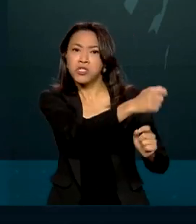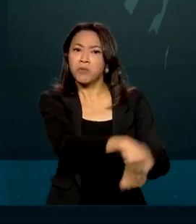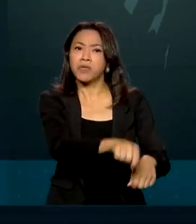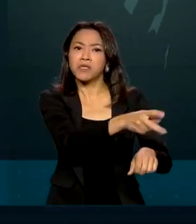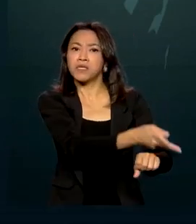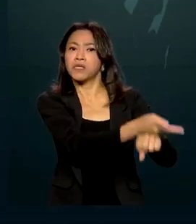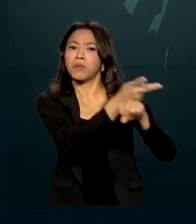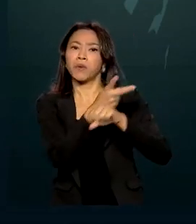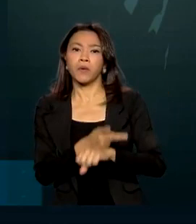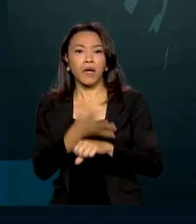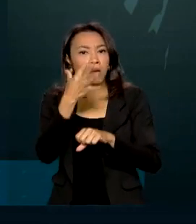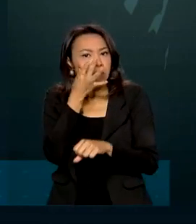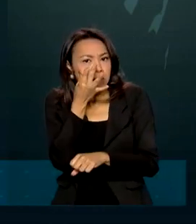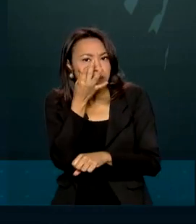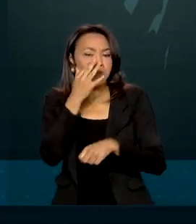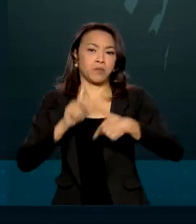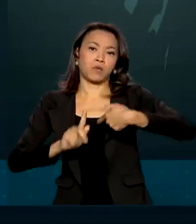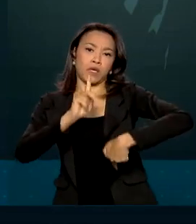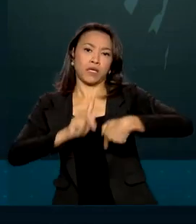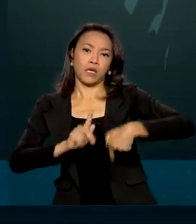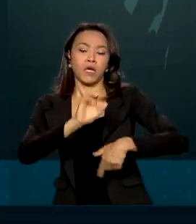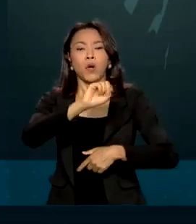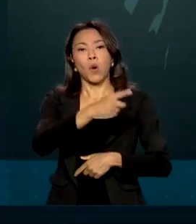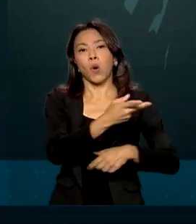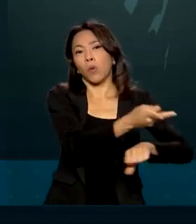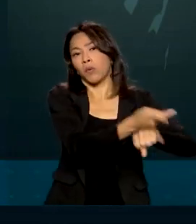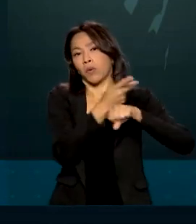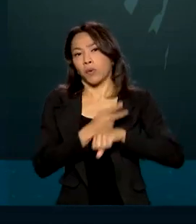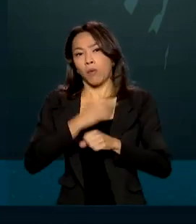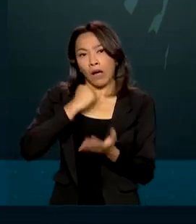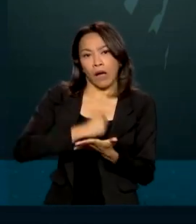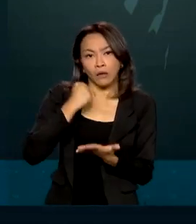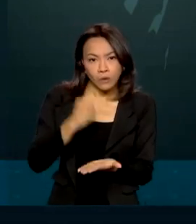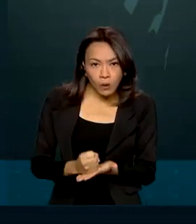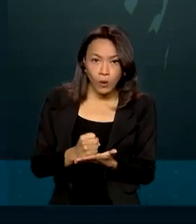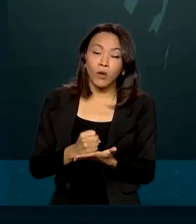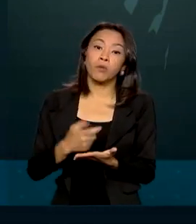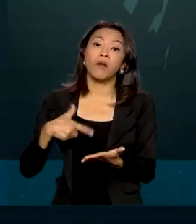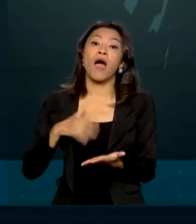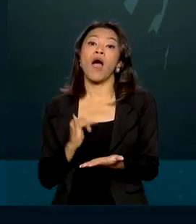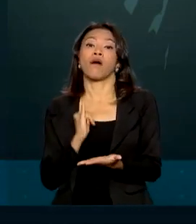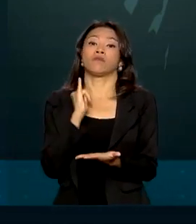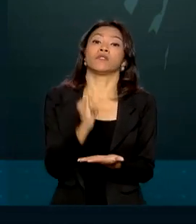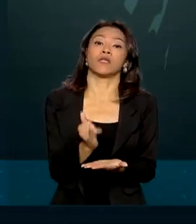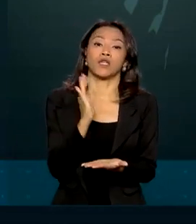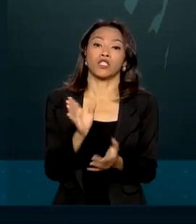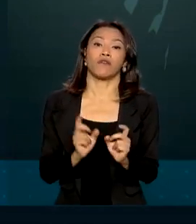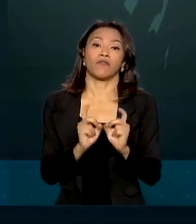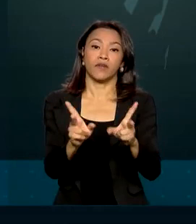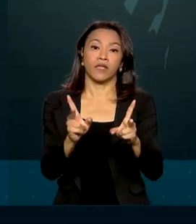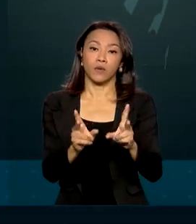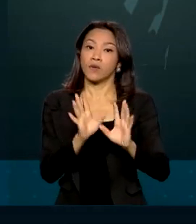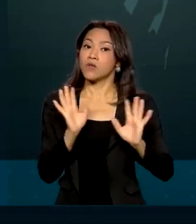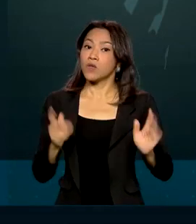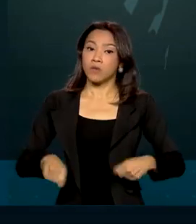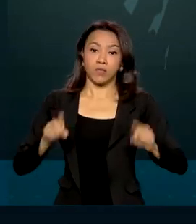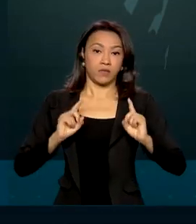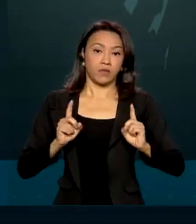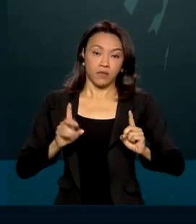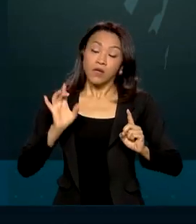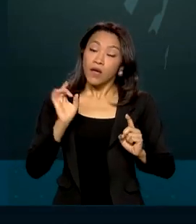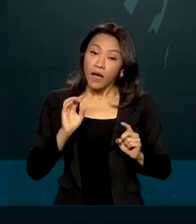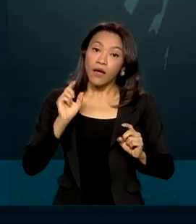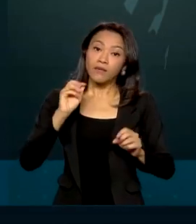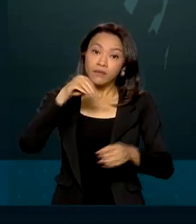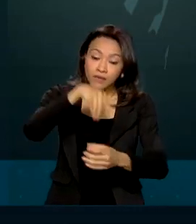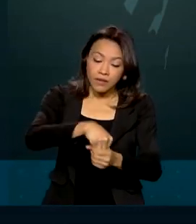um posto de atendimento do Detran ou até um cartório para fazer o processo de comunicação de venda. Esse procedimento é feito de forma automatizada